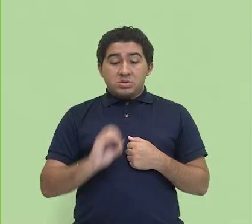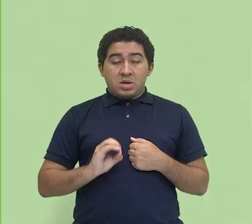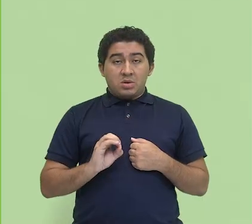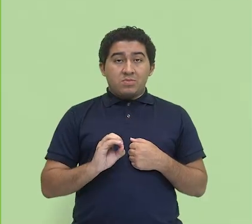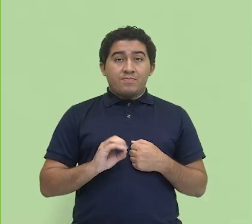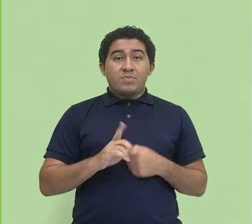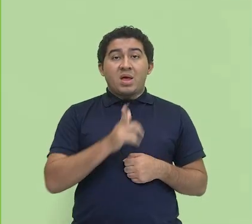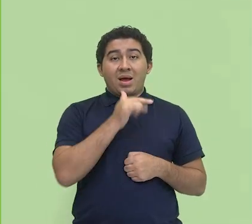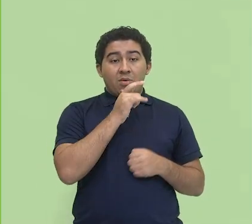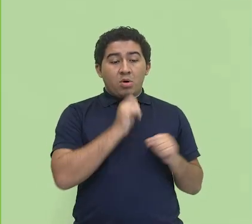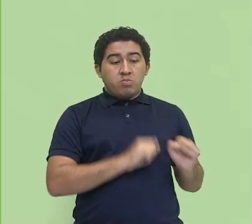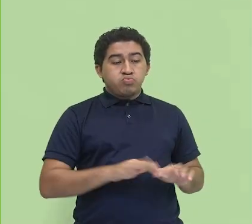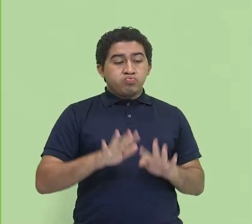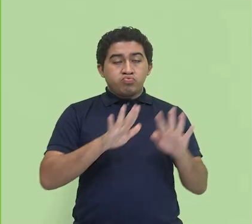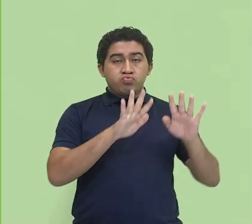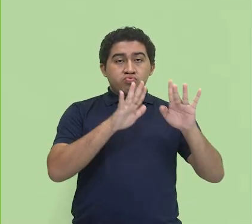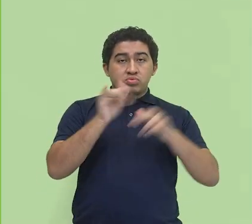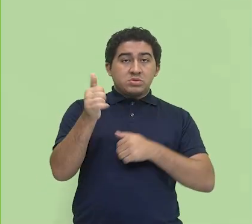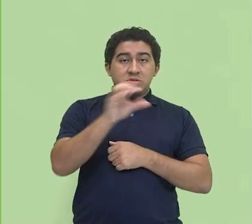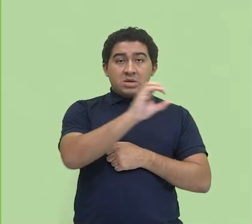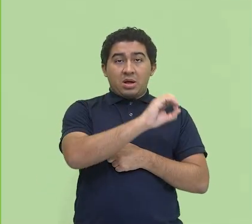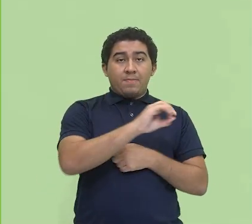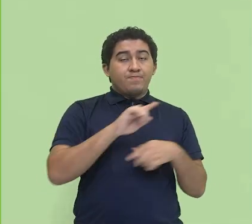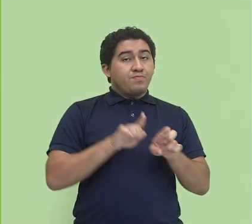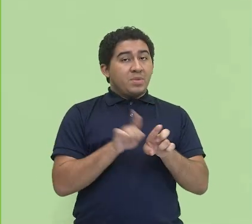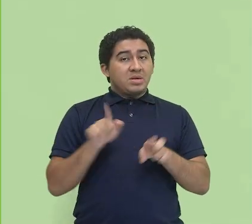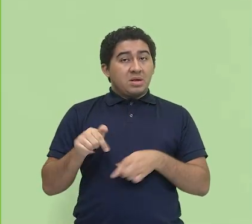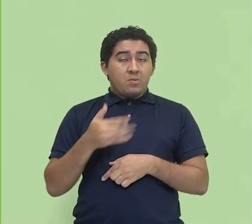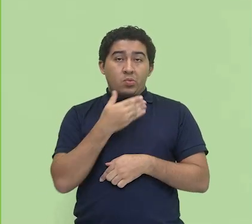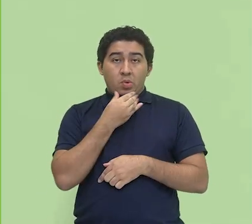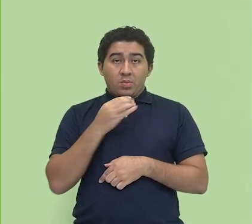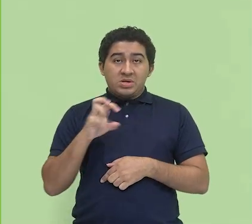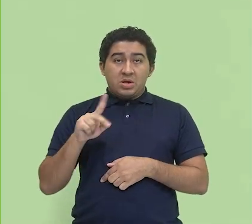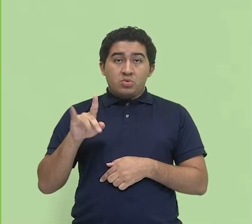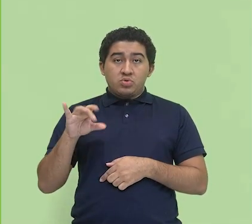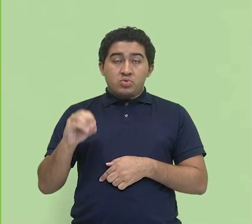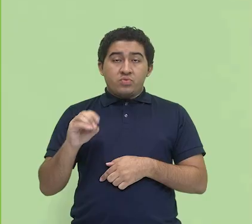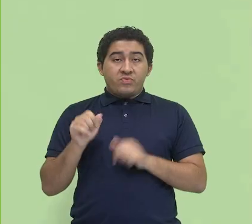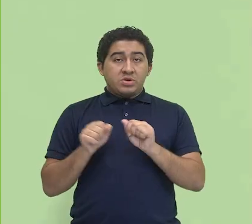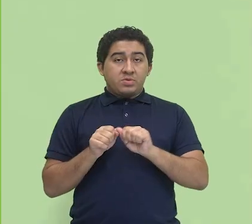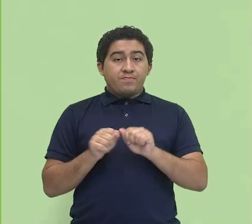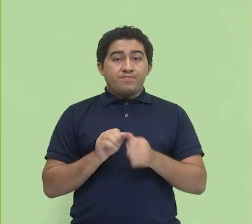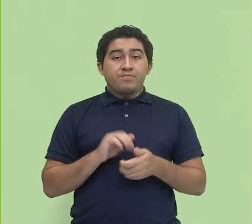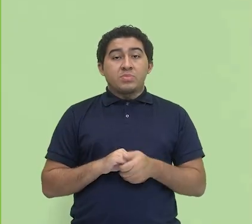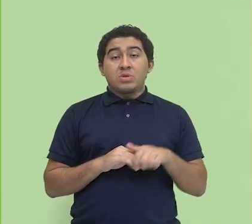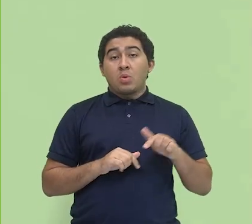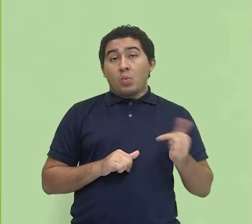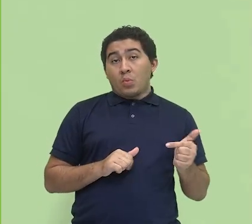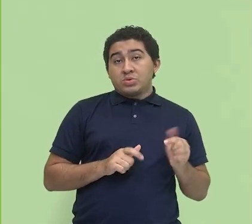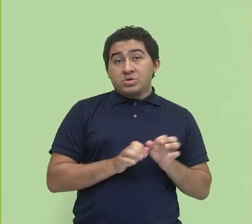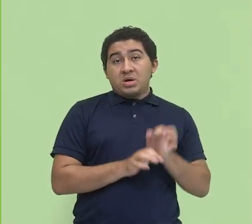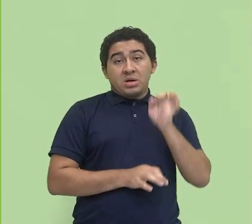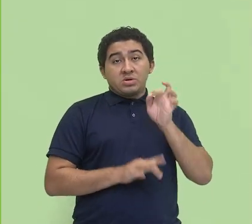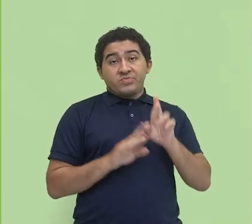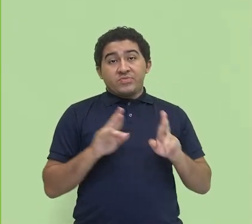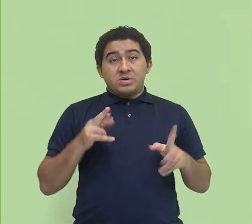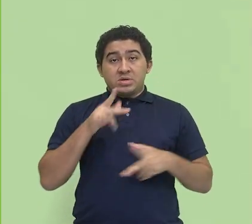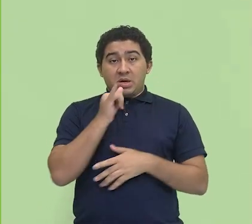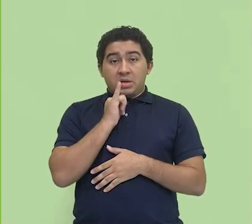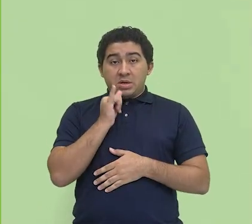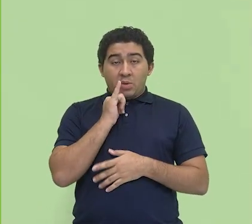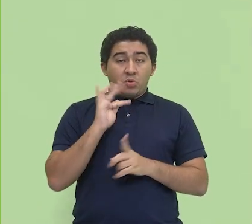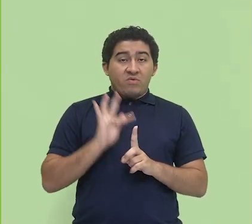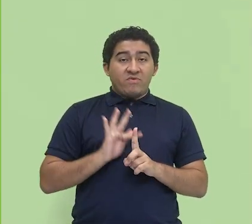100 graus. Mas quem falou isso foi o Celsius. Tá certo? Em outras escalas, isso é diferente, como, por exemplo, na